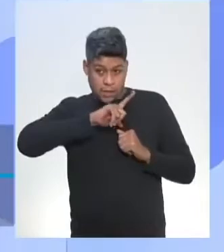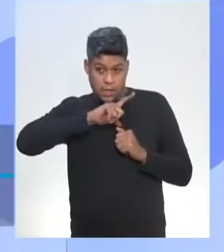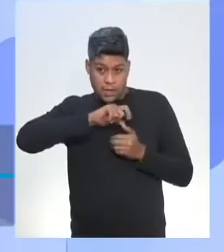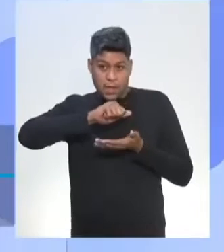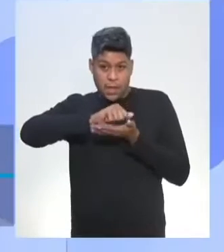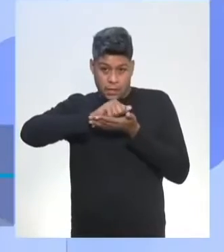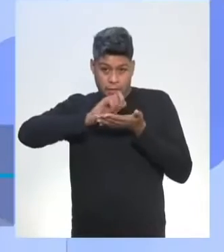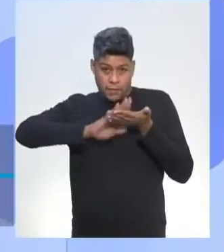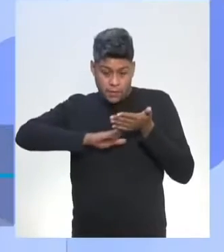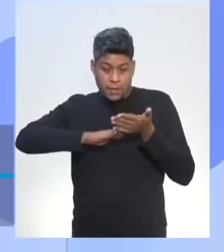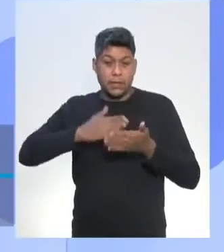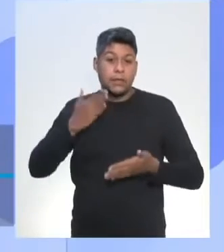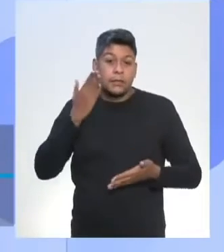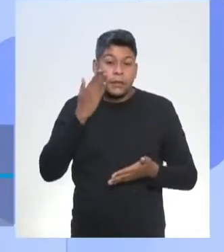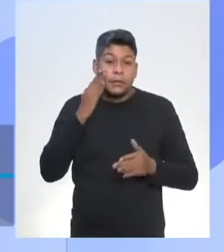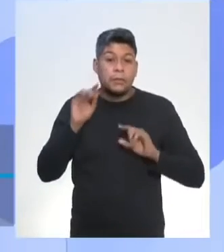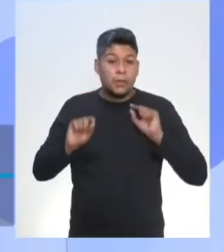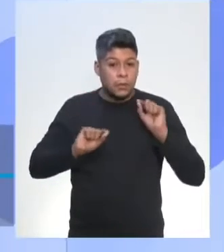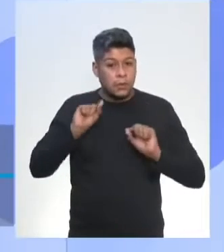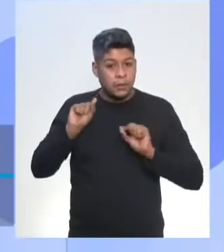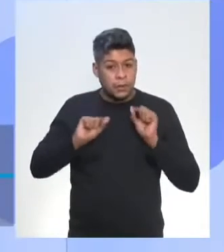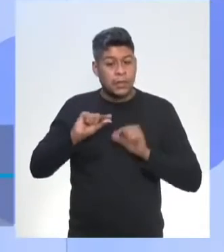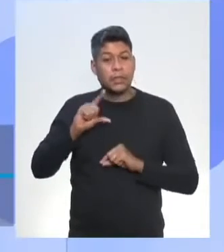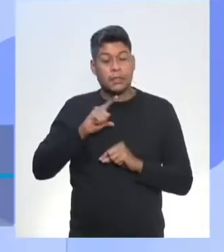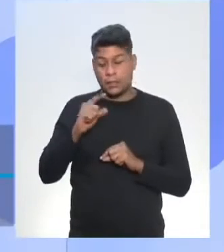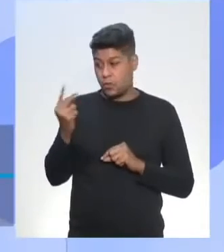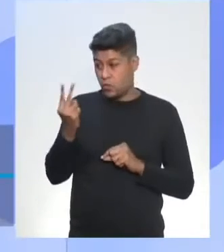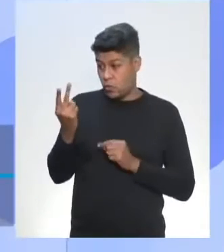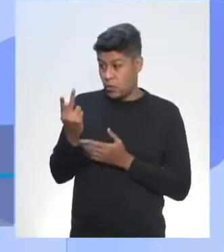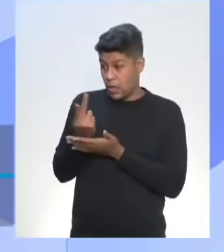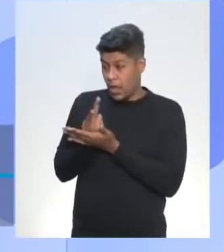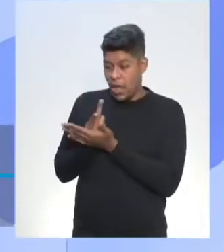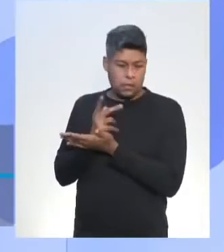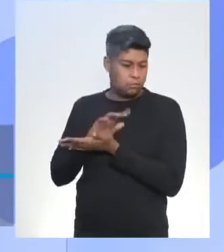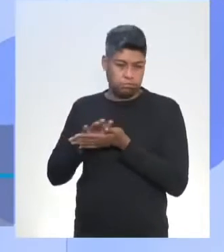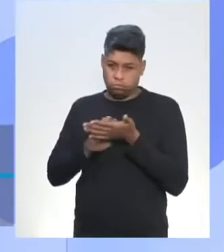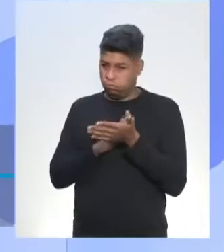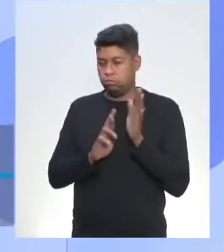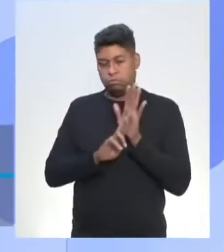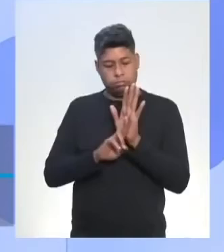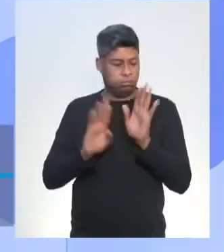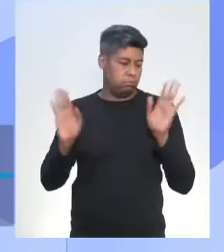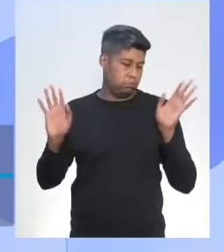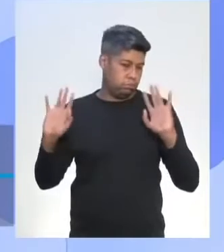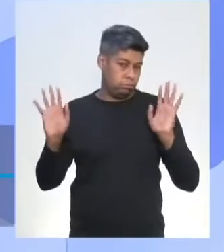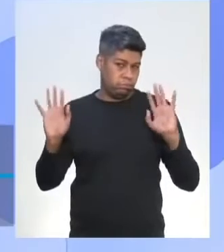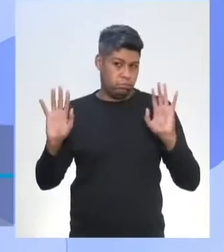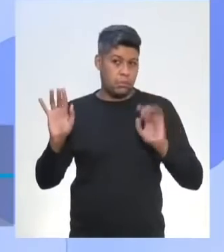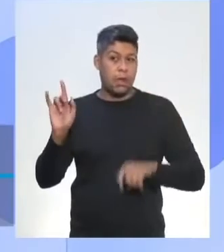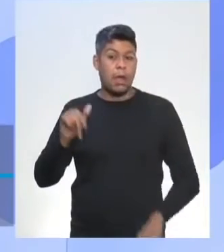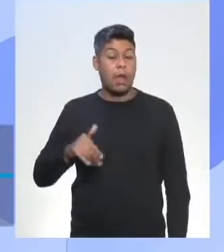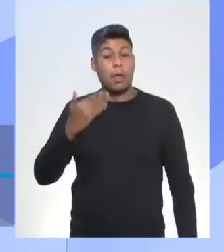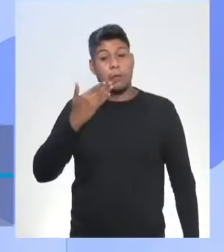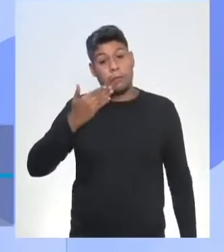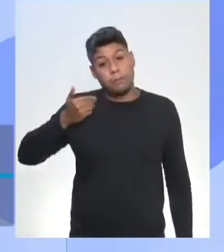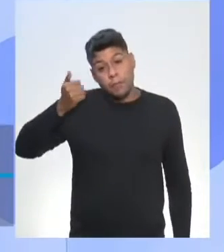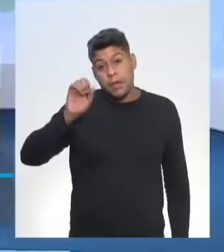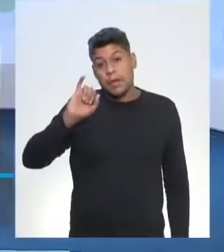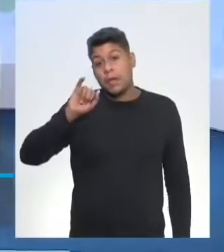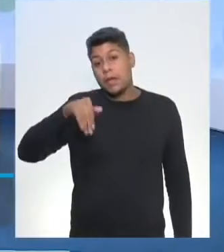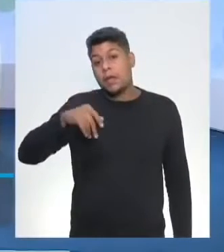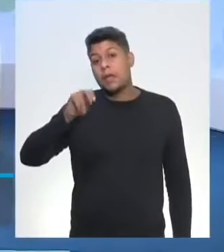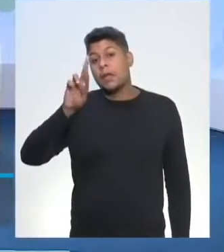isso né Jonas isso mesmo e assim não que nenhuma das duas está errada a representação né Osmar não Inclusive eu prefiro a